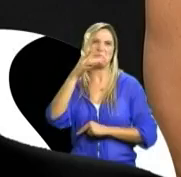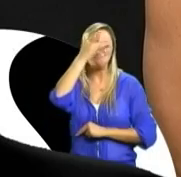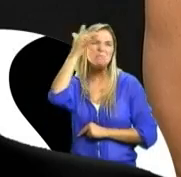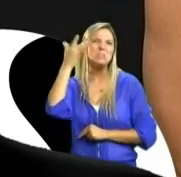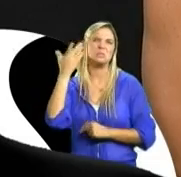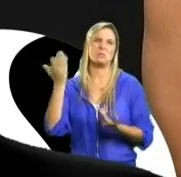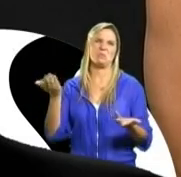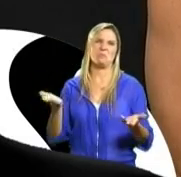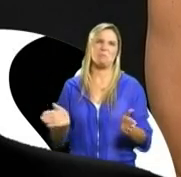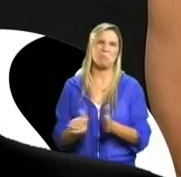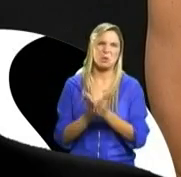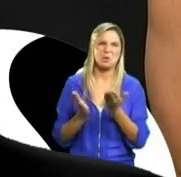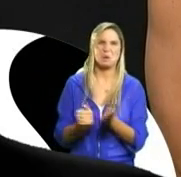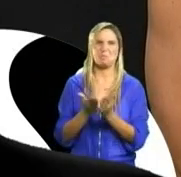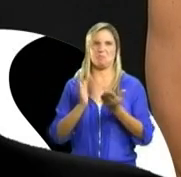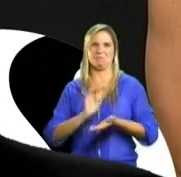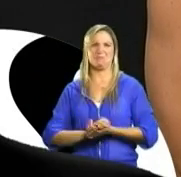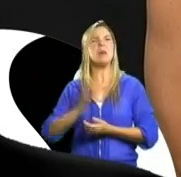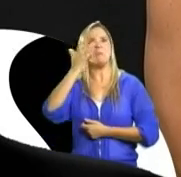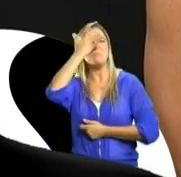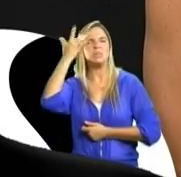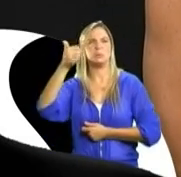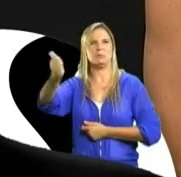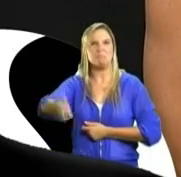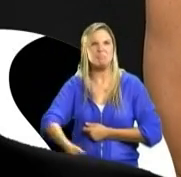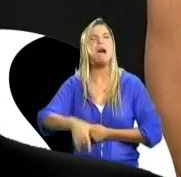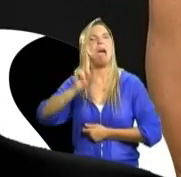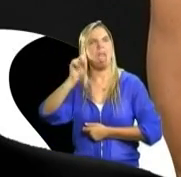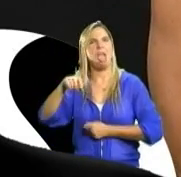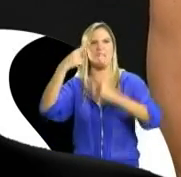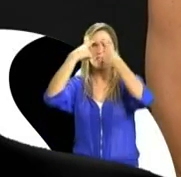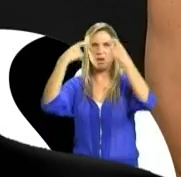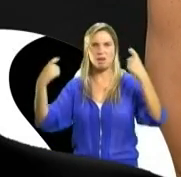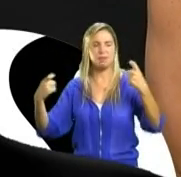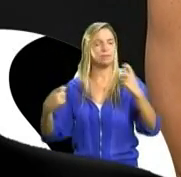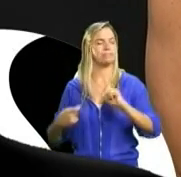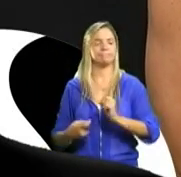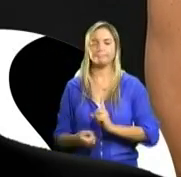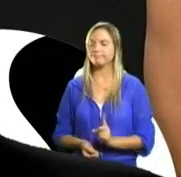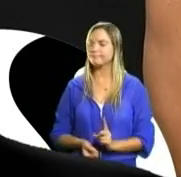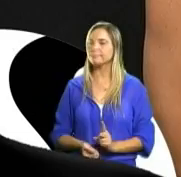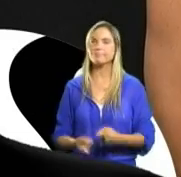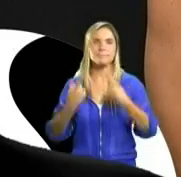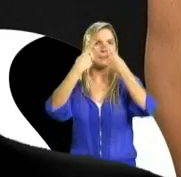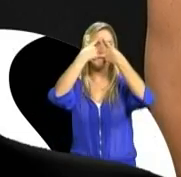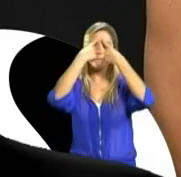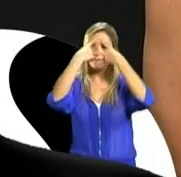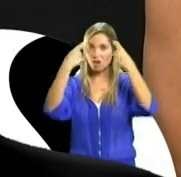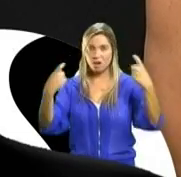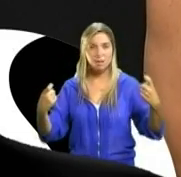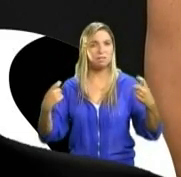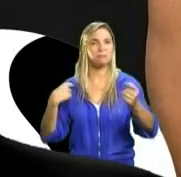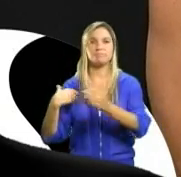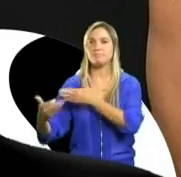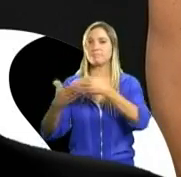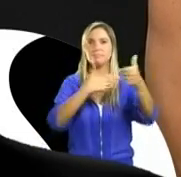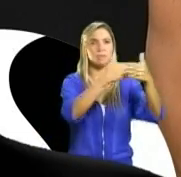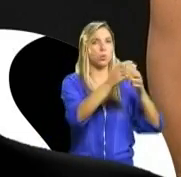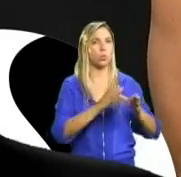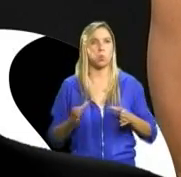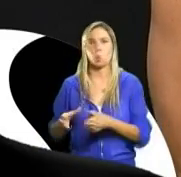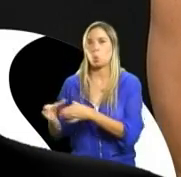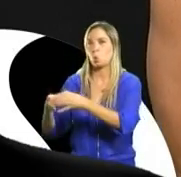são penalizadas socialmente é mito. A violência, ela perpassa todas as classes